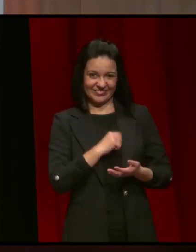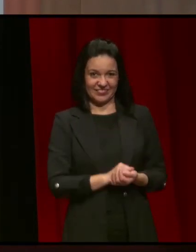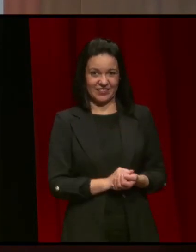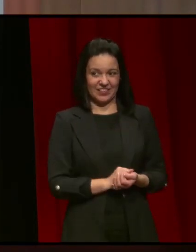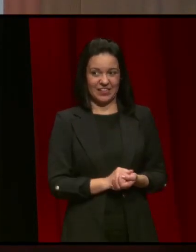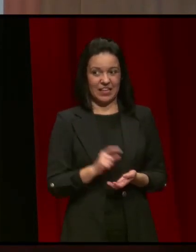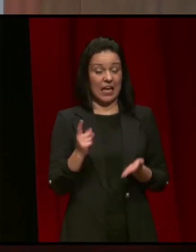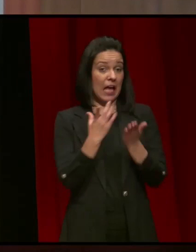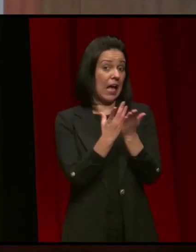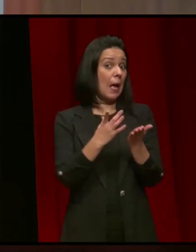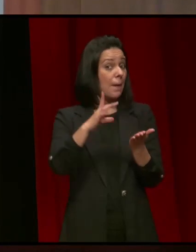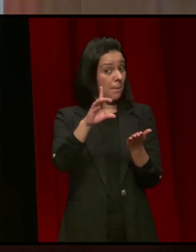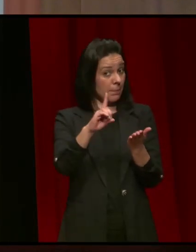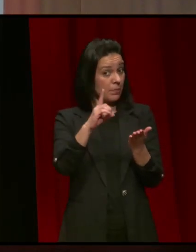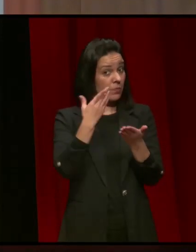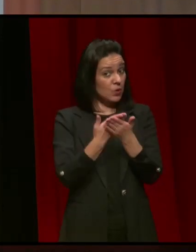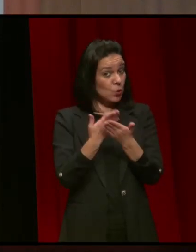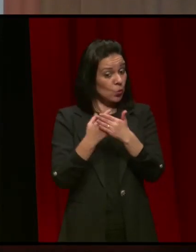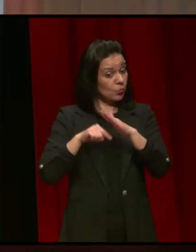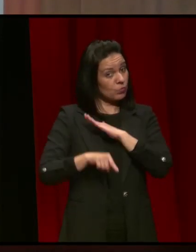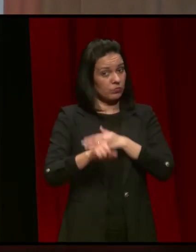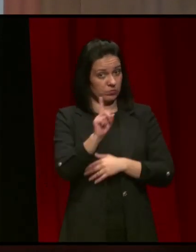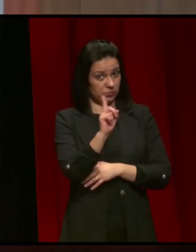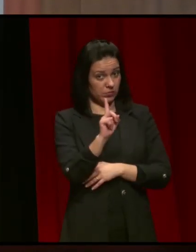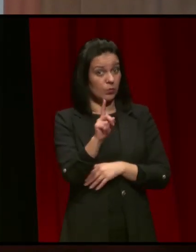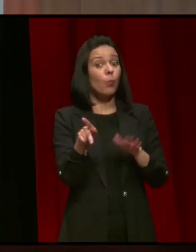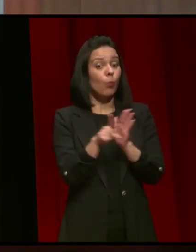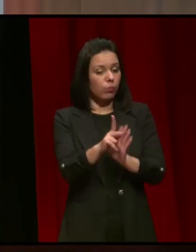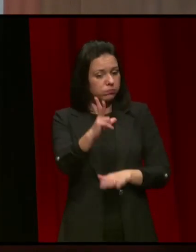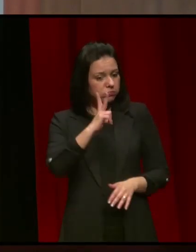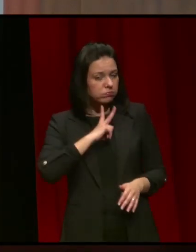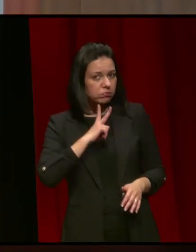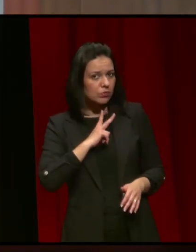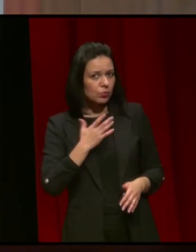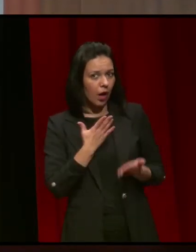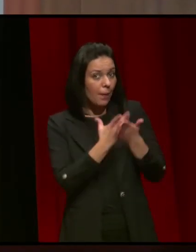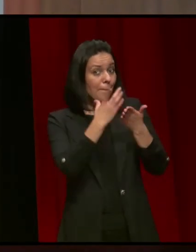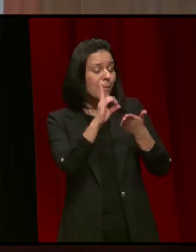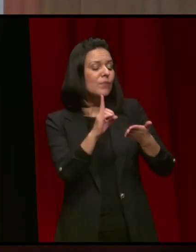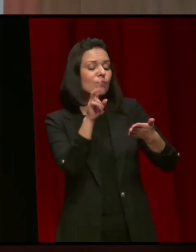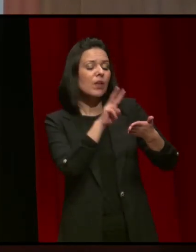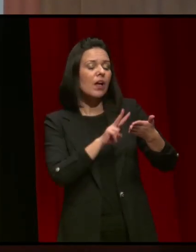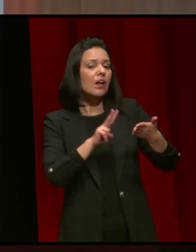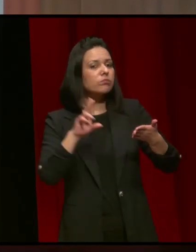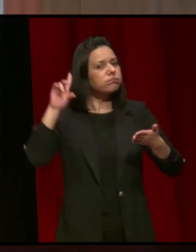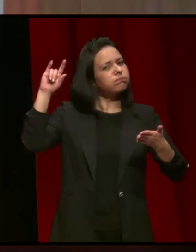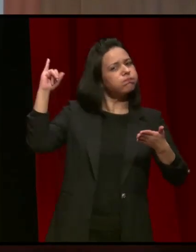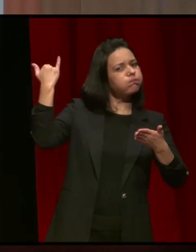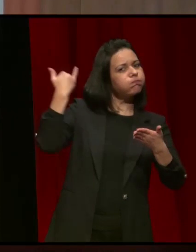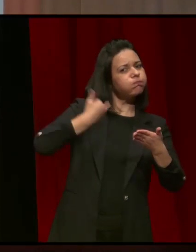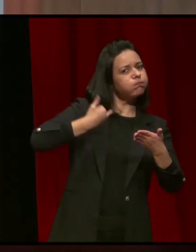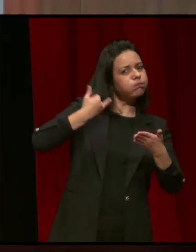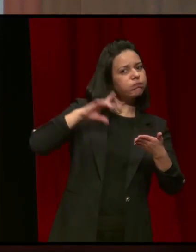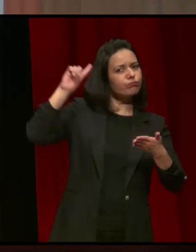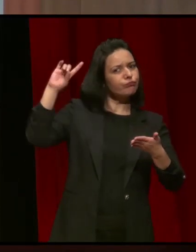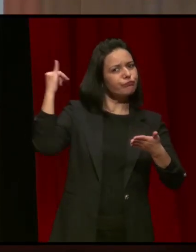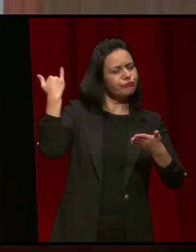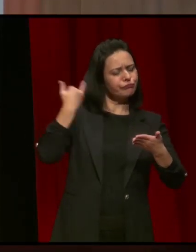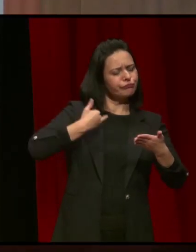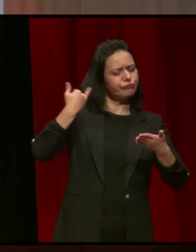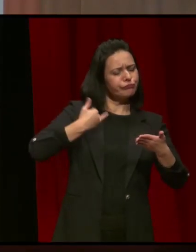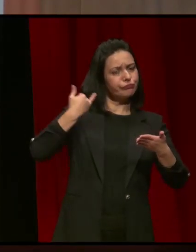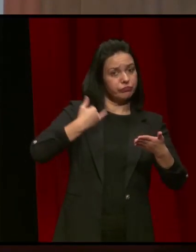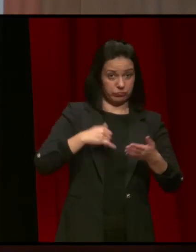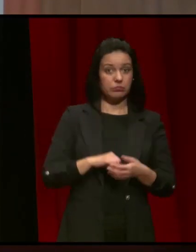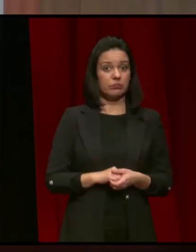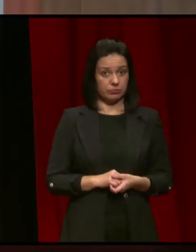estudo, essa é leitura bíblica só para mim ler a Bíblia, tá entendendo o que quer dizer? Só lendo a Bíblia, deixa Deus falar. Às vezes eu anoto umas coisinhas que me chamaram a